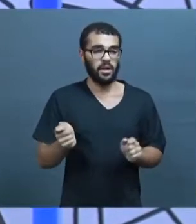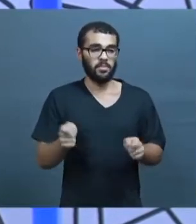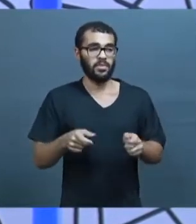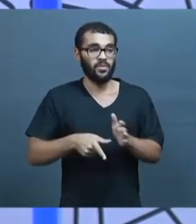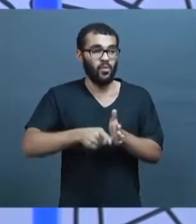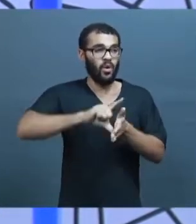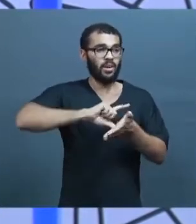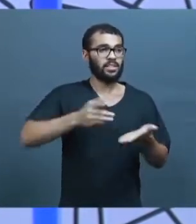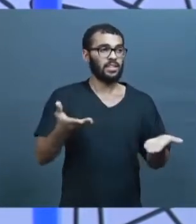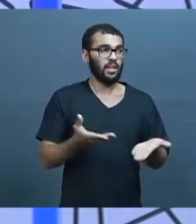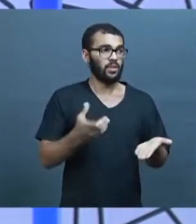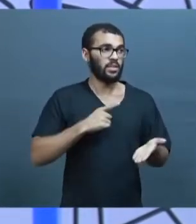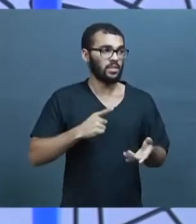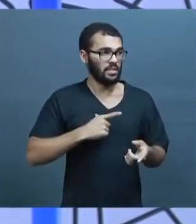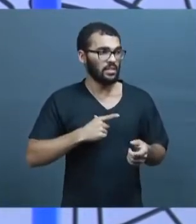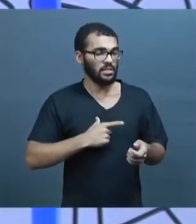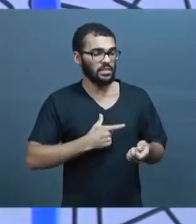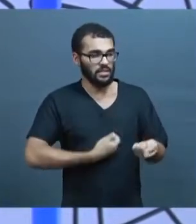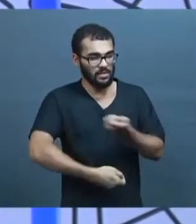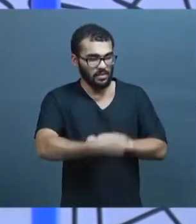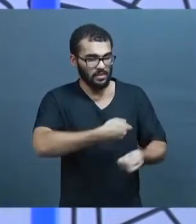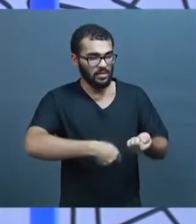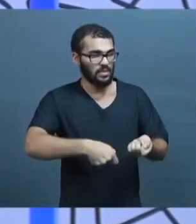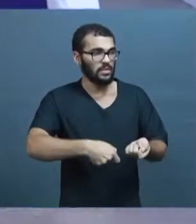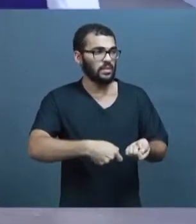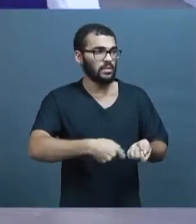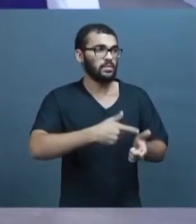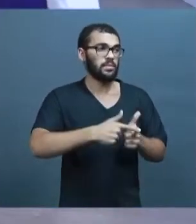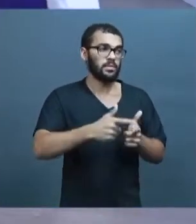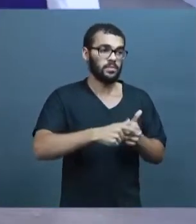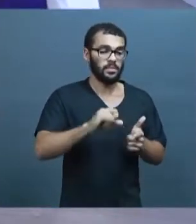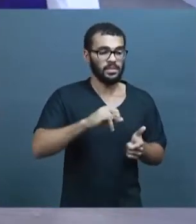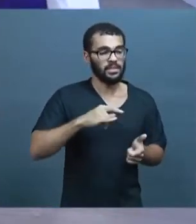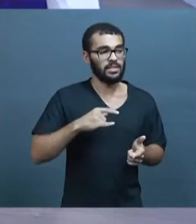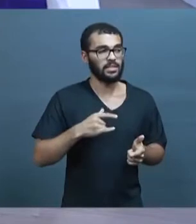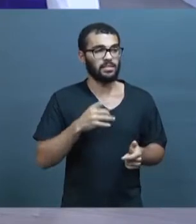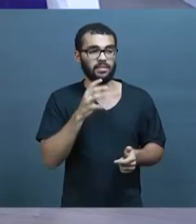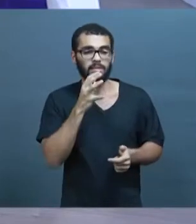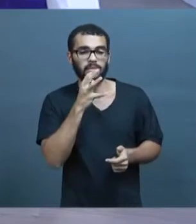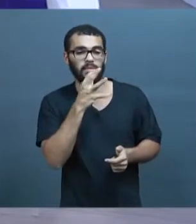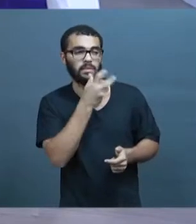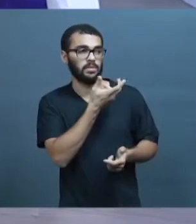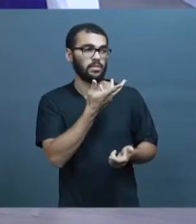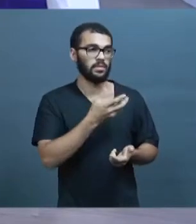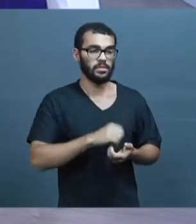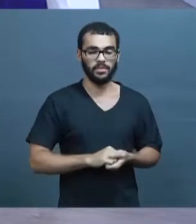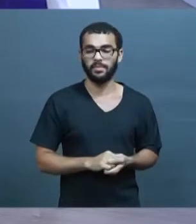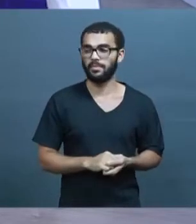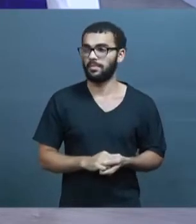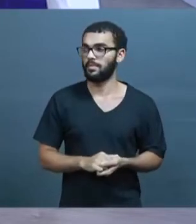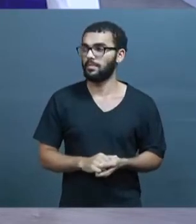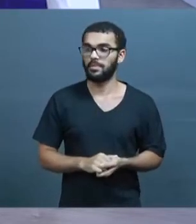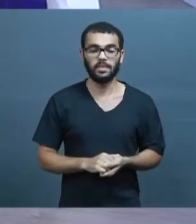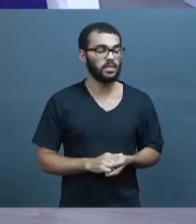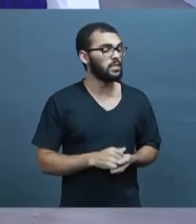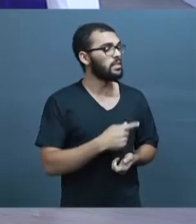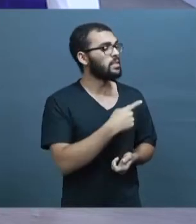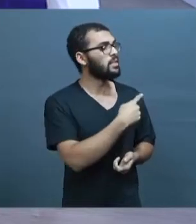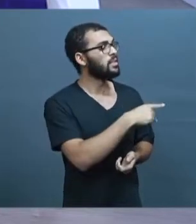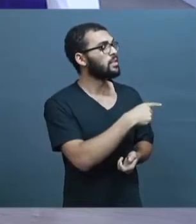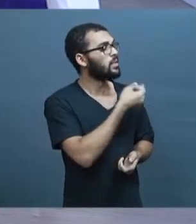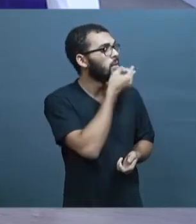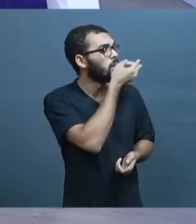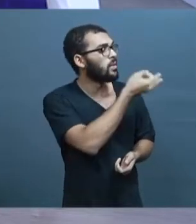se essa matéria esperar demais. Perfeito. Professor Alexandre, e quais são, né, do seu ponto de vista, as principais